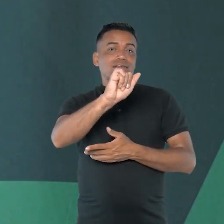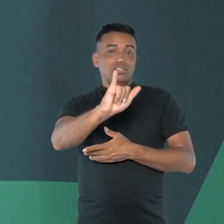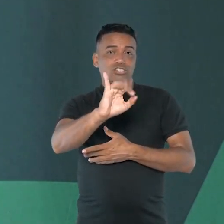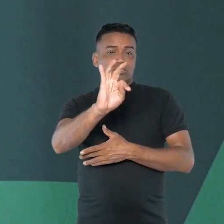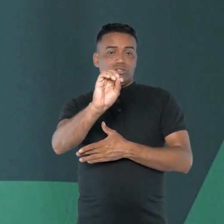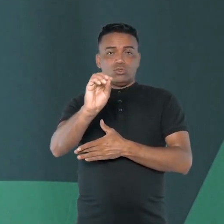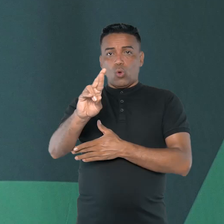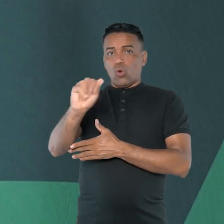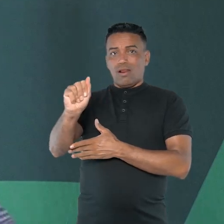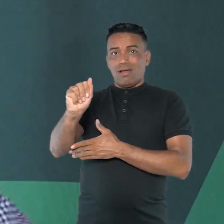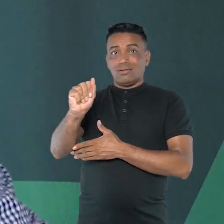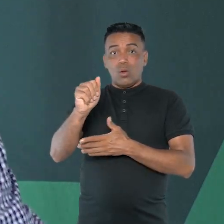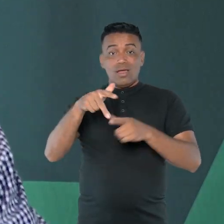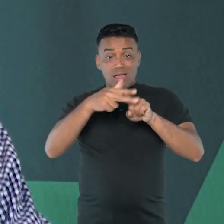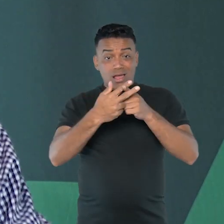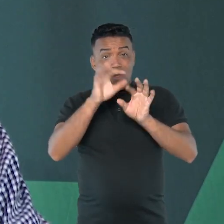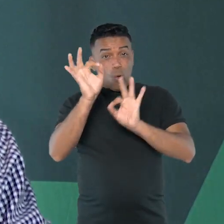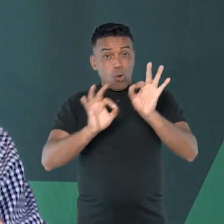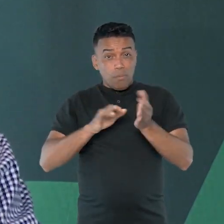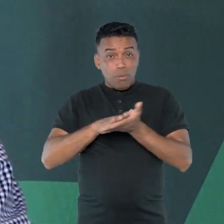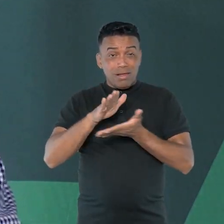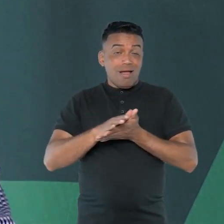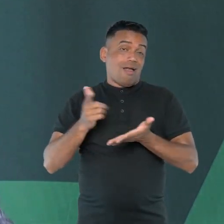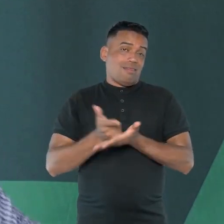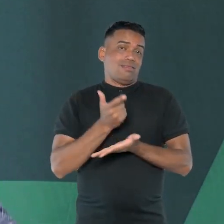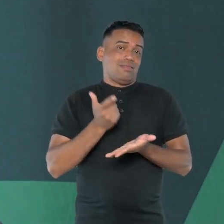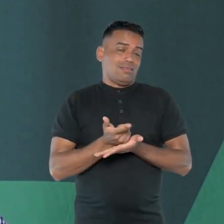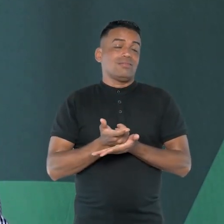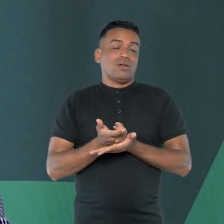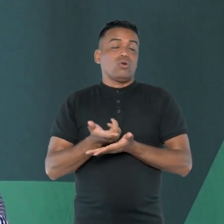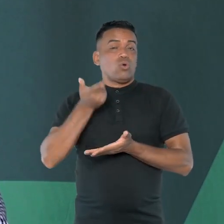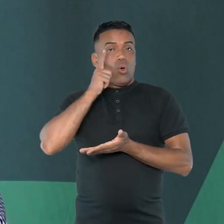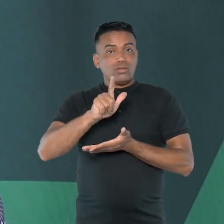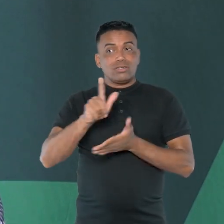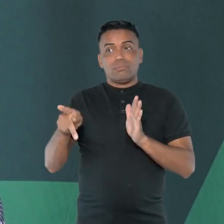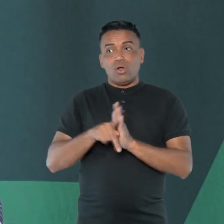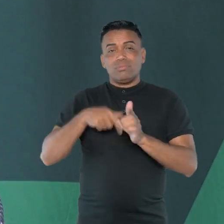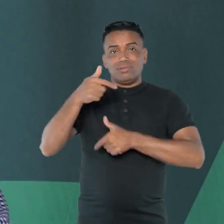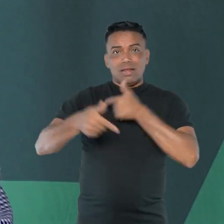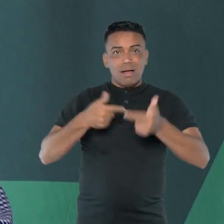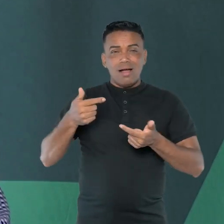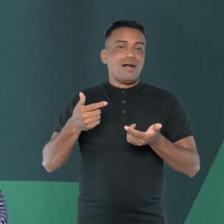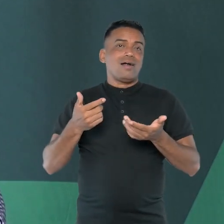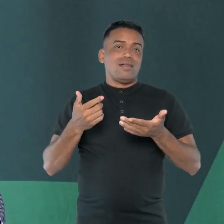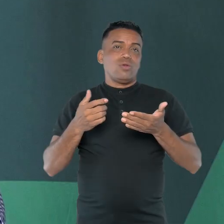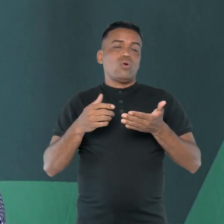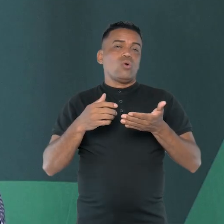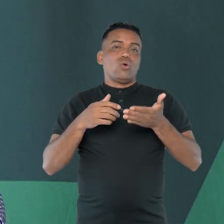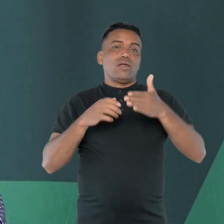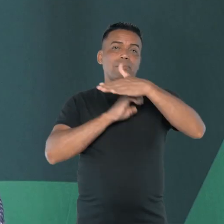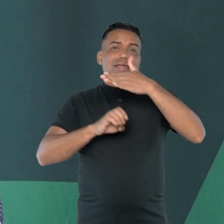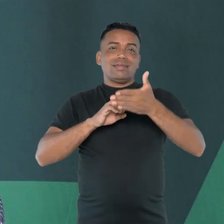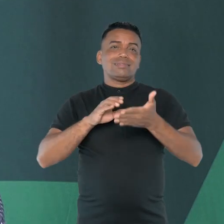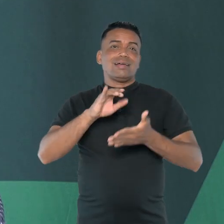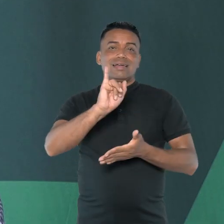livros a gente conseguiu recuperar também nessa edição, graças ao trabalho do pessoal da Impressões, a gente conseguiu incluir trechos